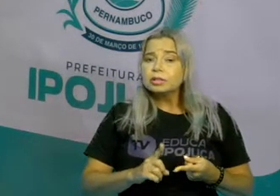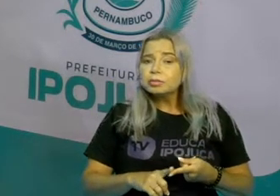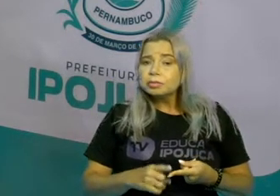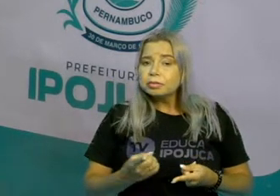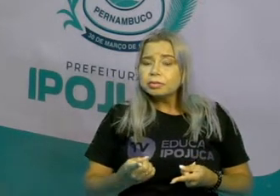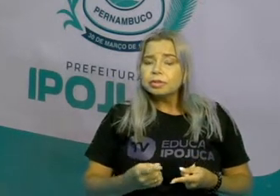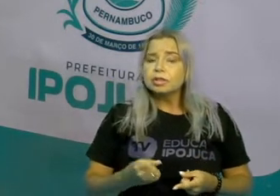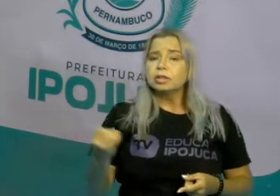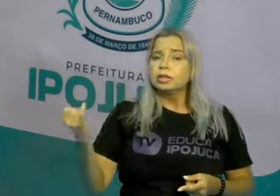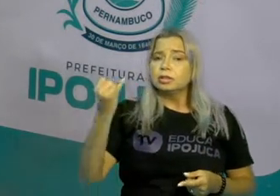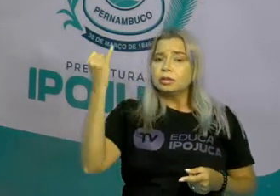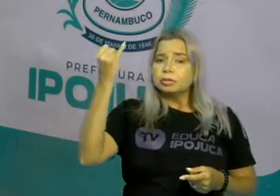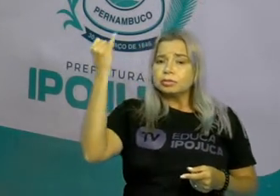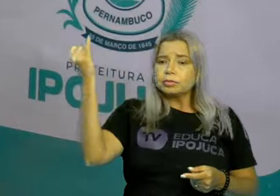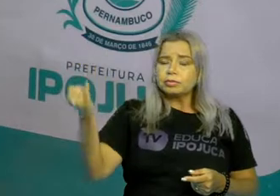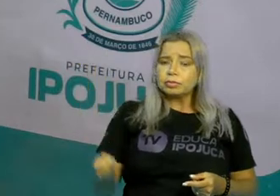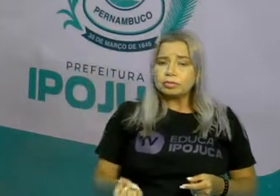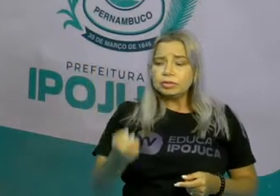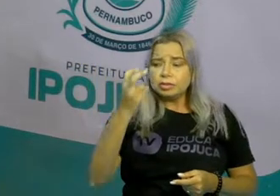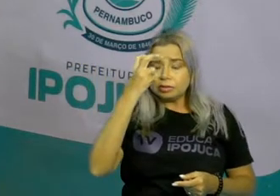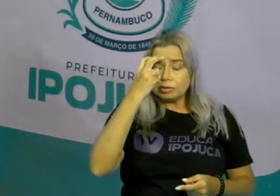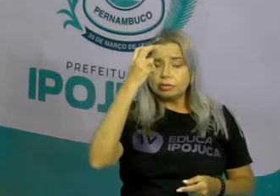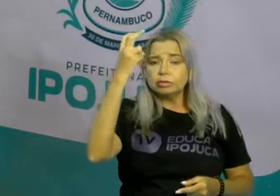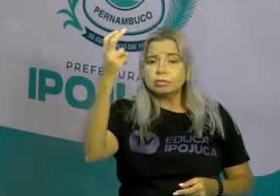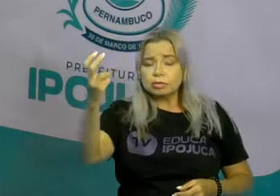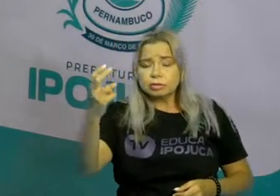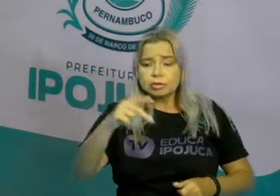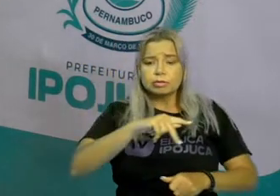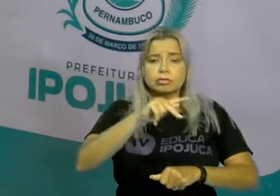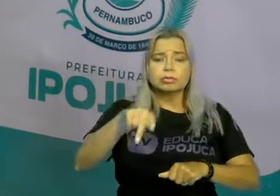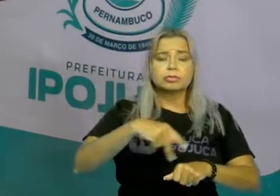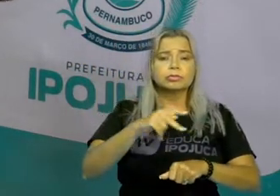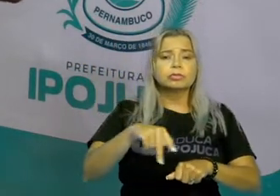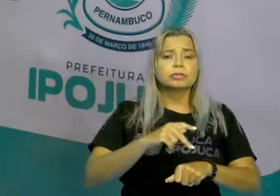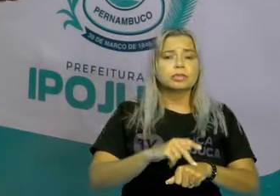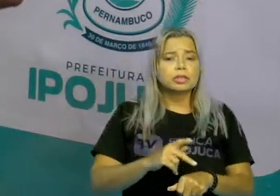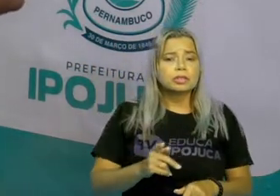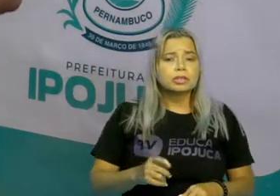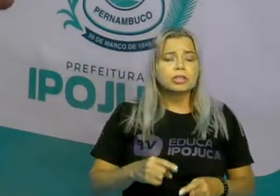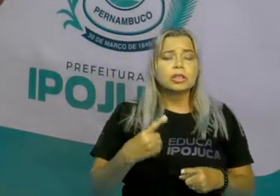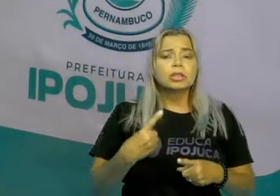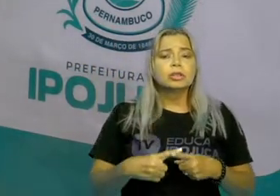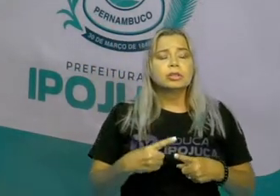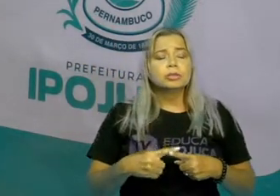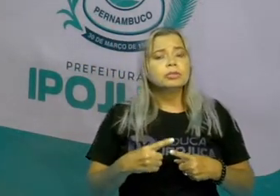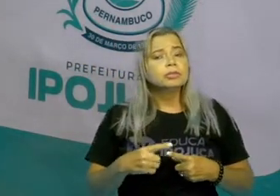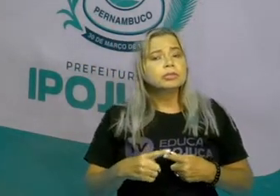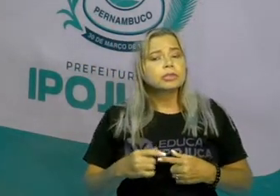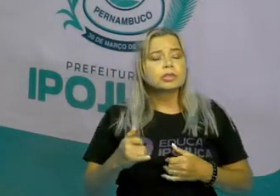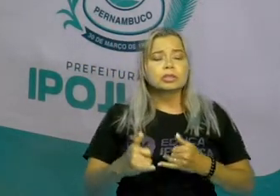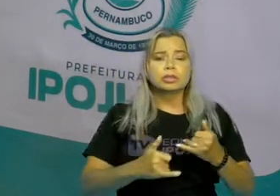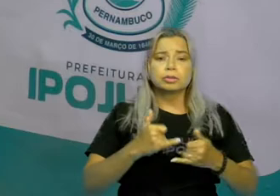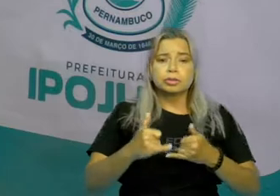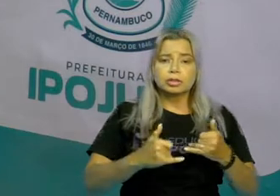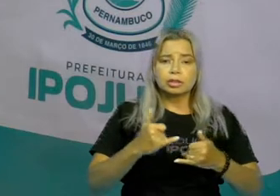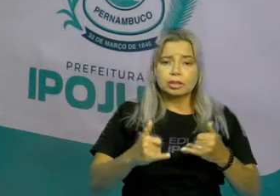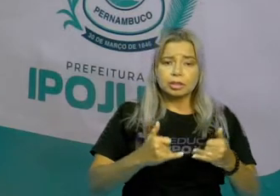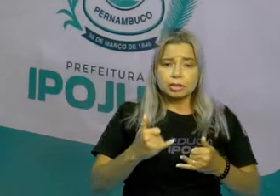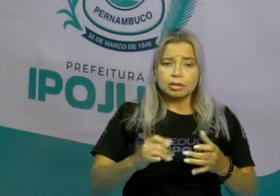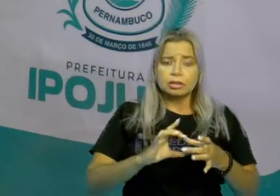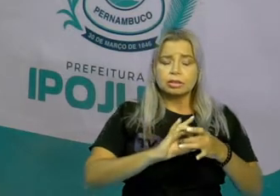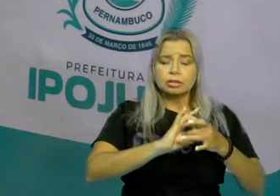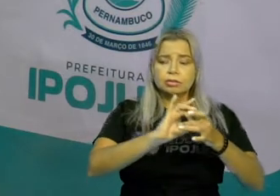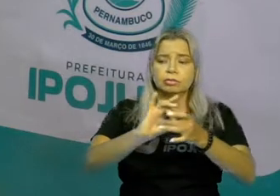nosso, porque as brincadeiras fazem parte do nosso contexto popular, que é transmitido historicamente através